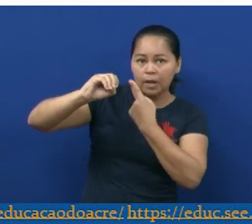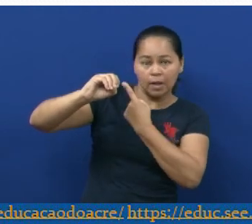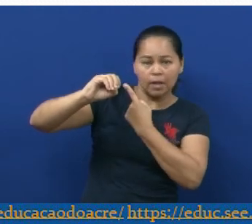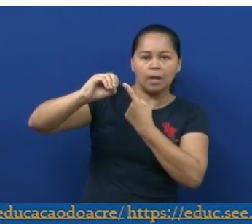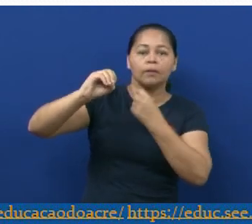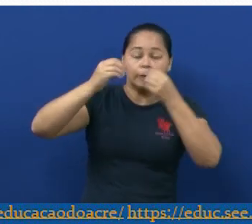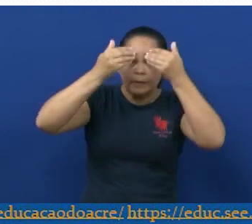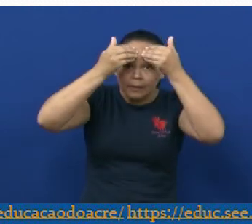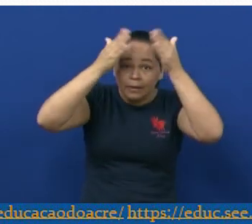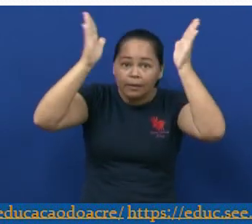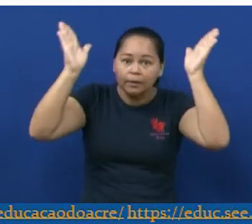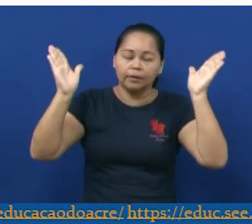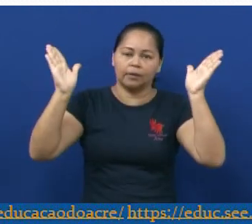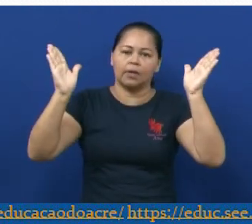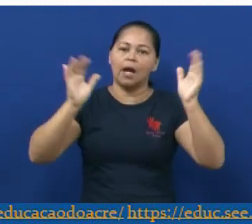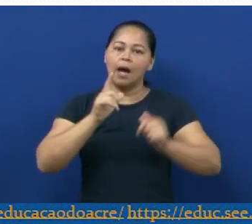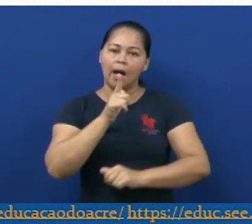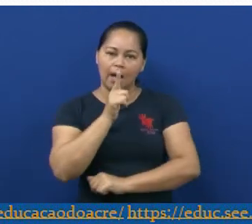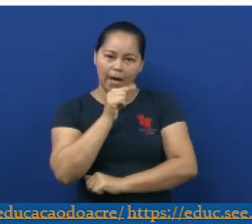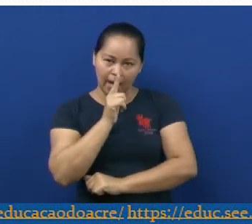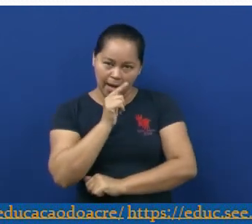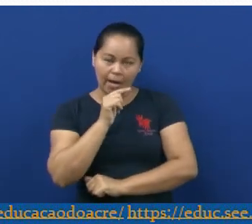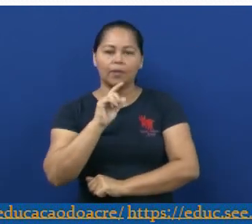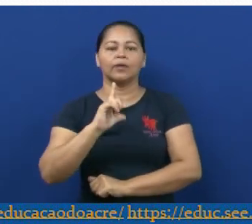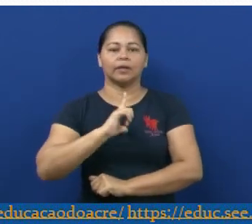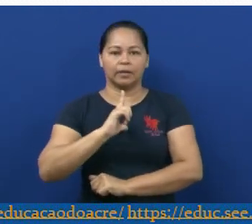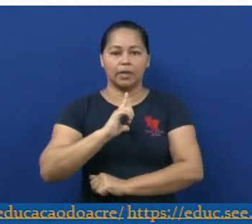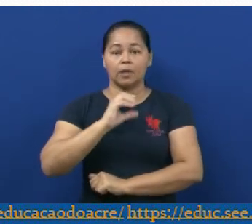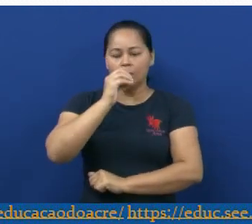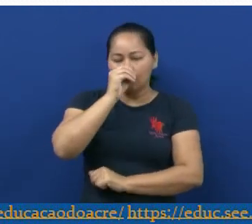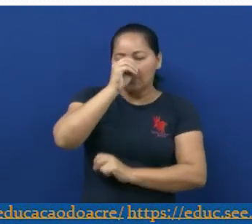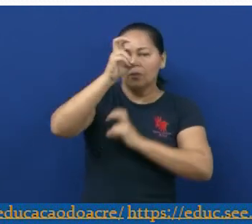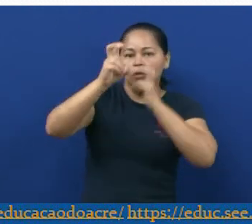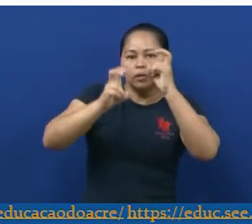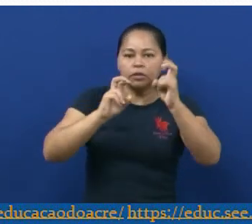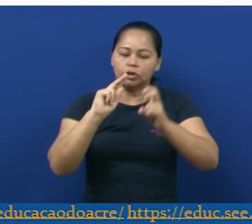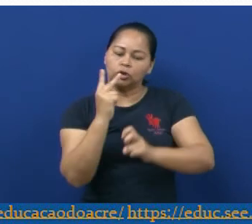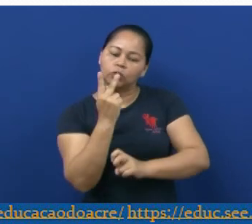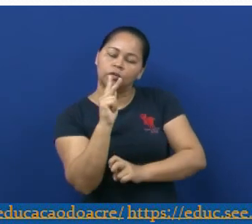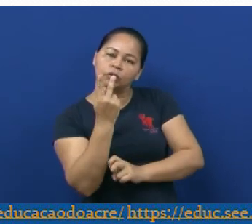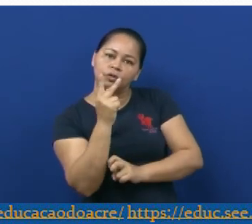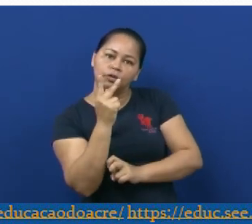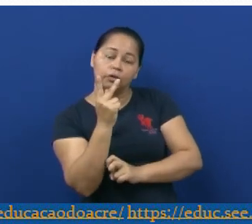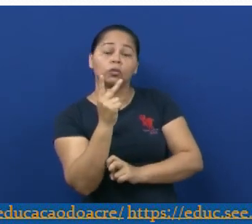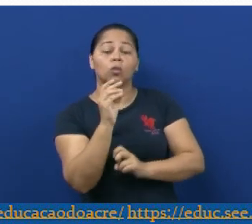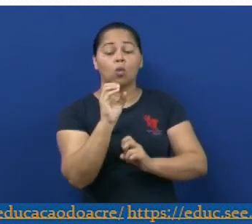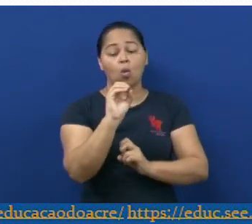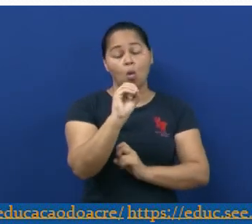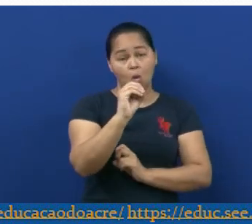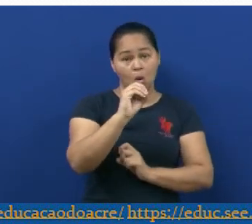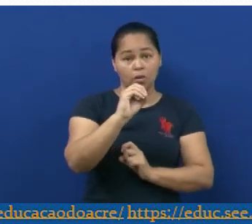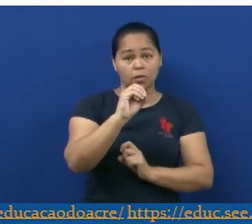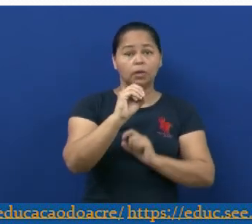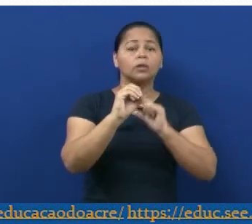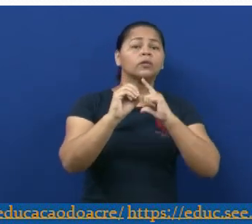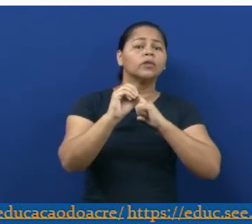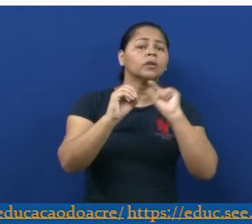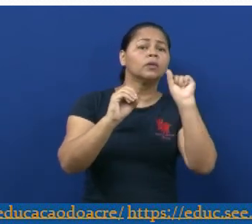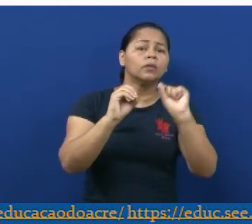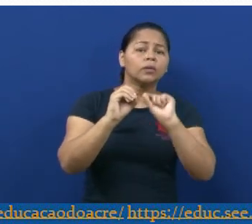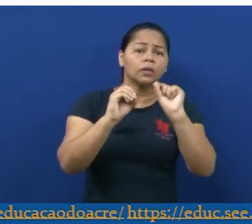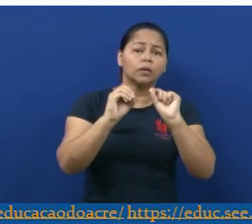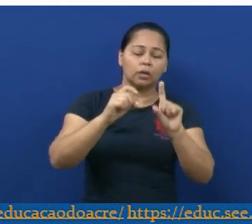mais clareza. A água, então, ela é formada por oxigênio e hidrogênio, sendo que o oxigênio vai apresentar um